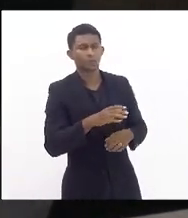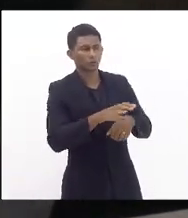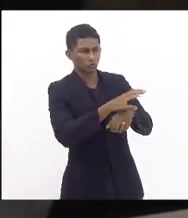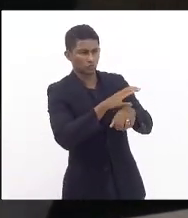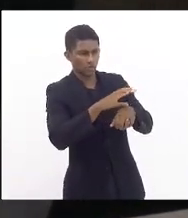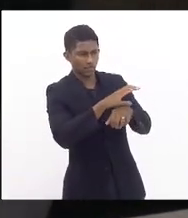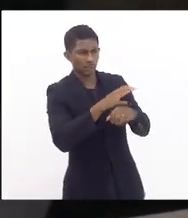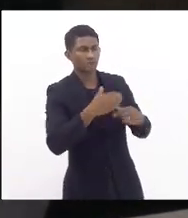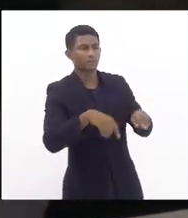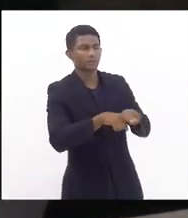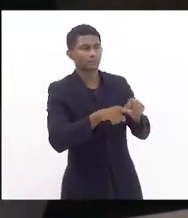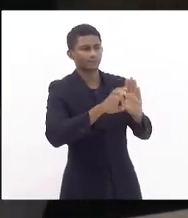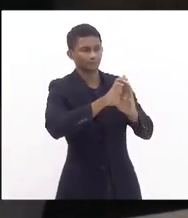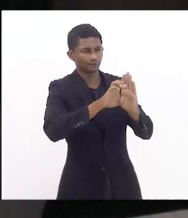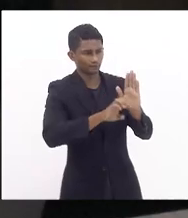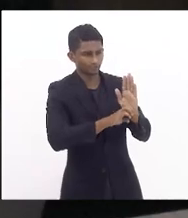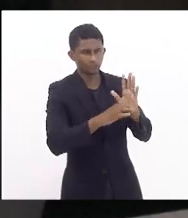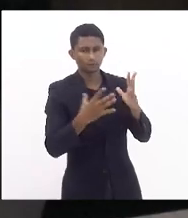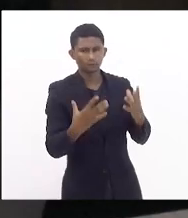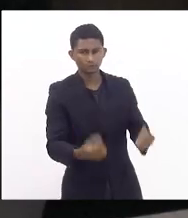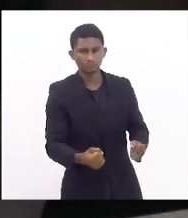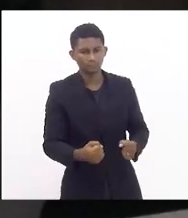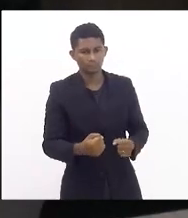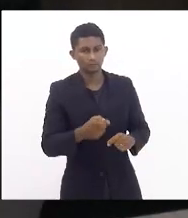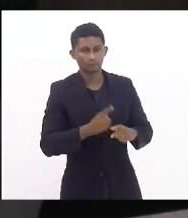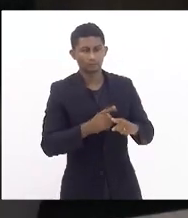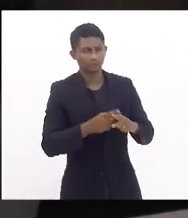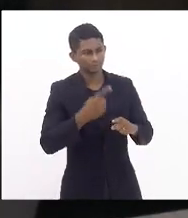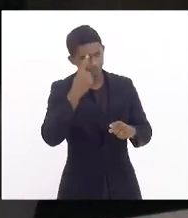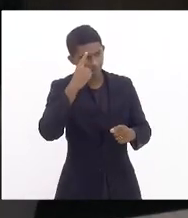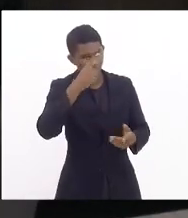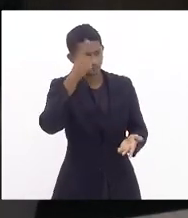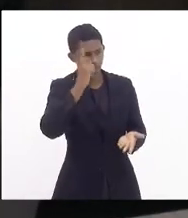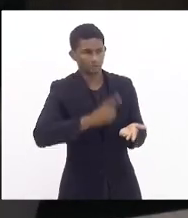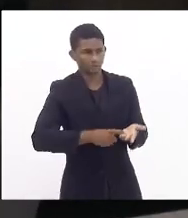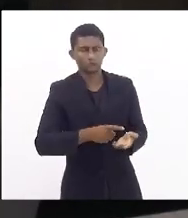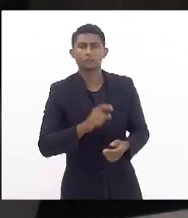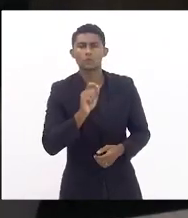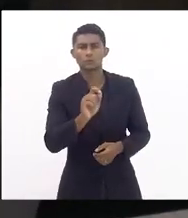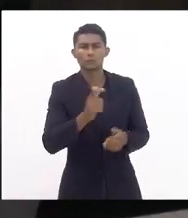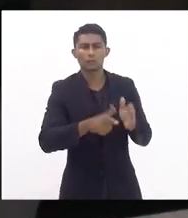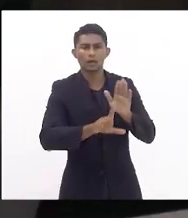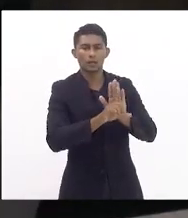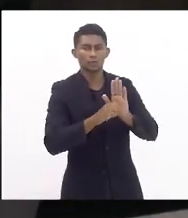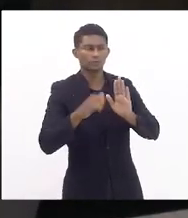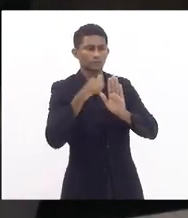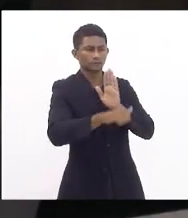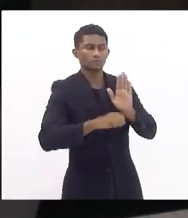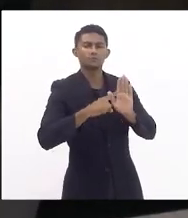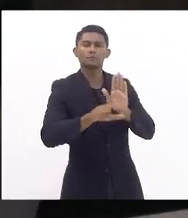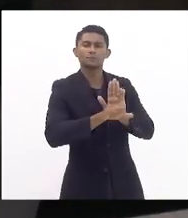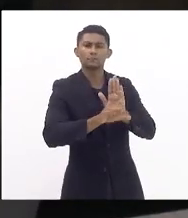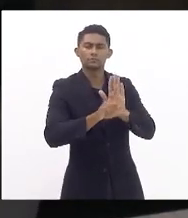emenda, que aí combinando o teor, que é alterando a Lei